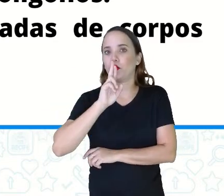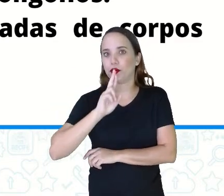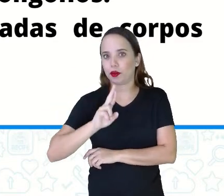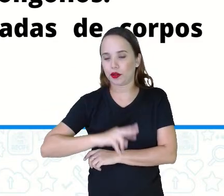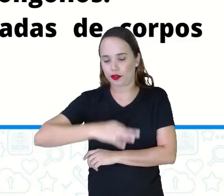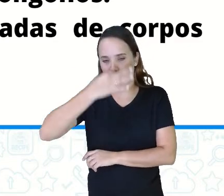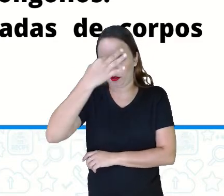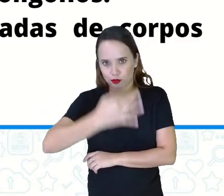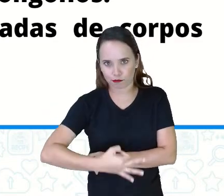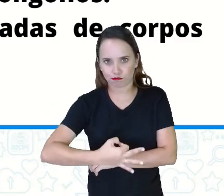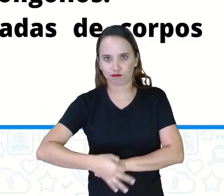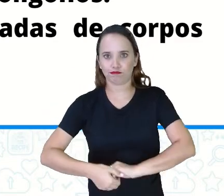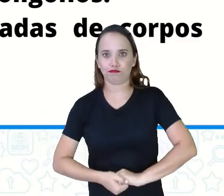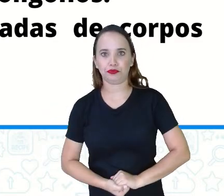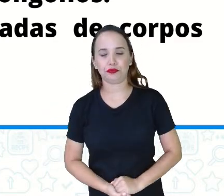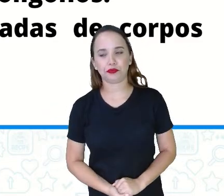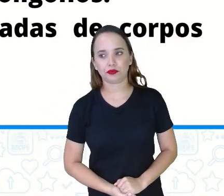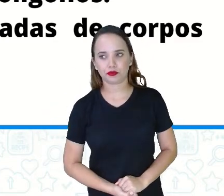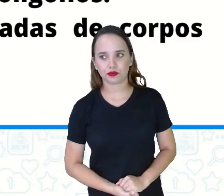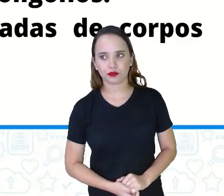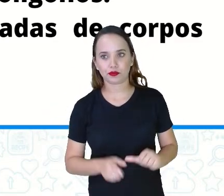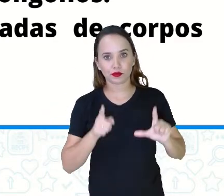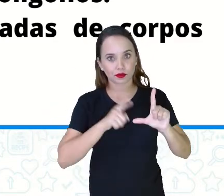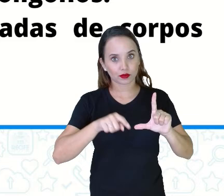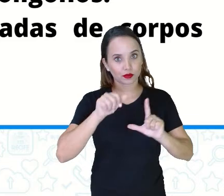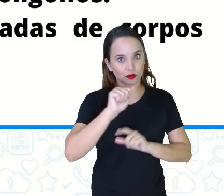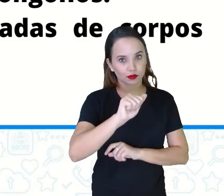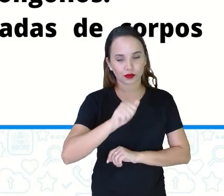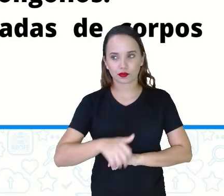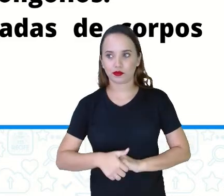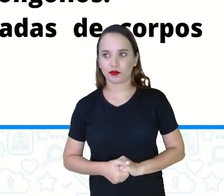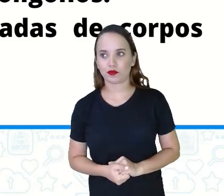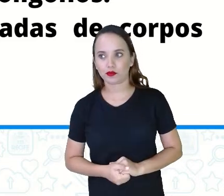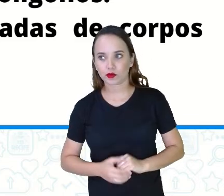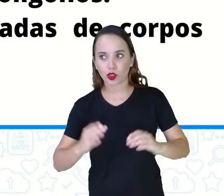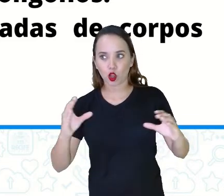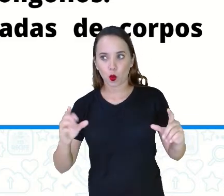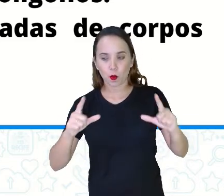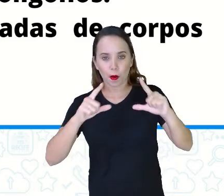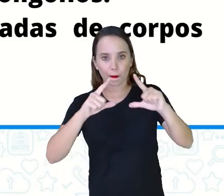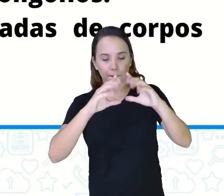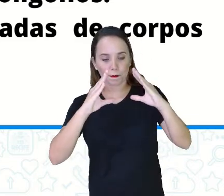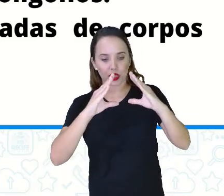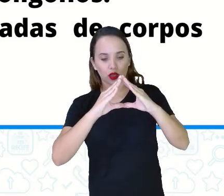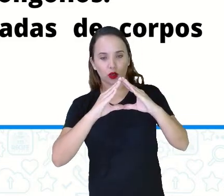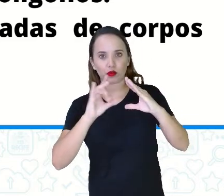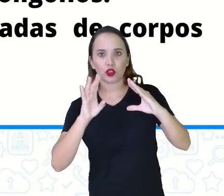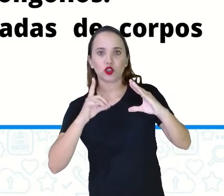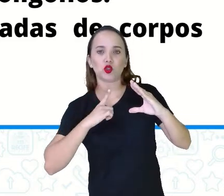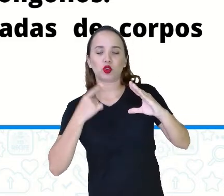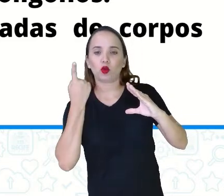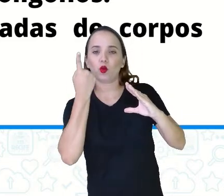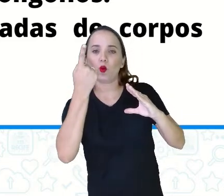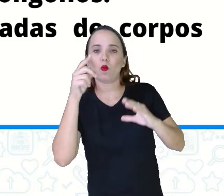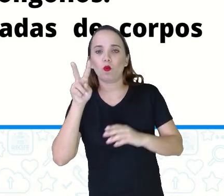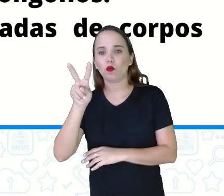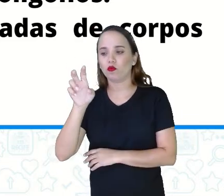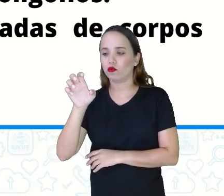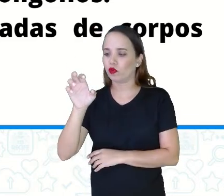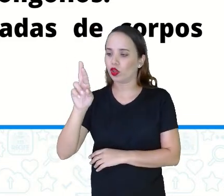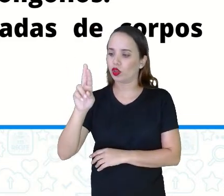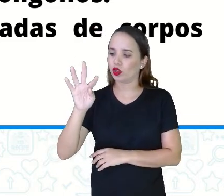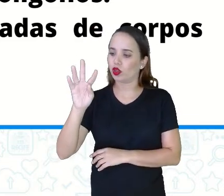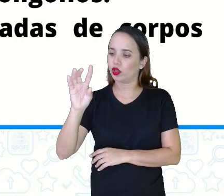alternativa correta. Letra A. Uma pirâmide só tem um vértice. Isso é